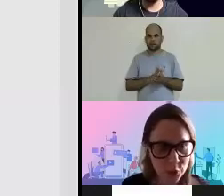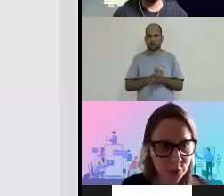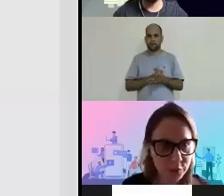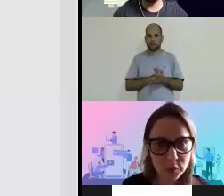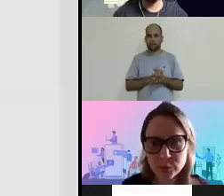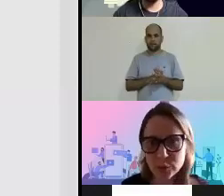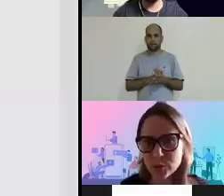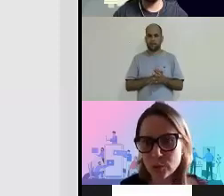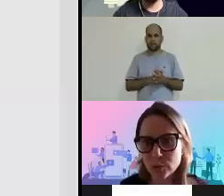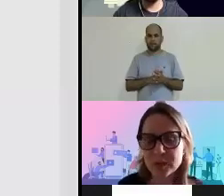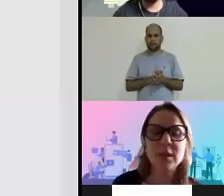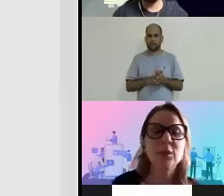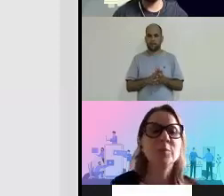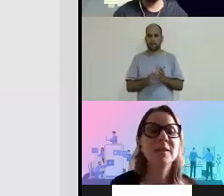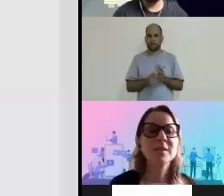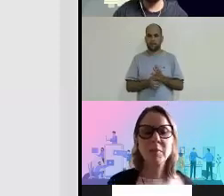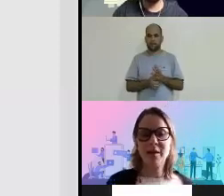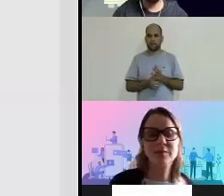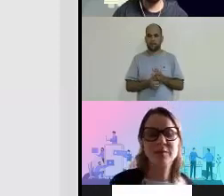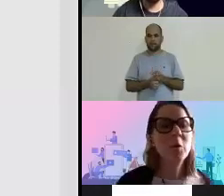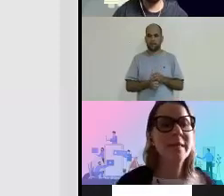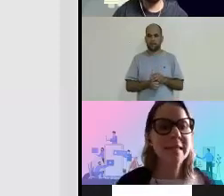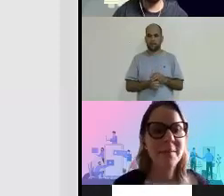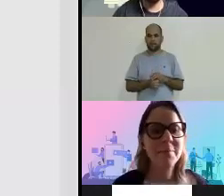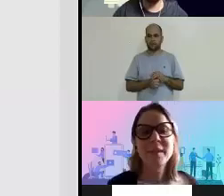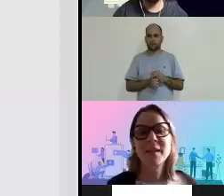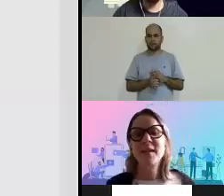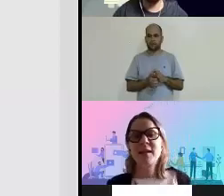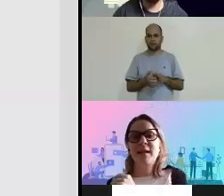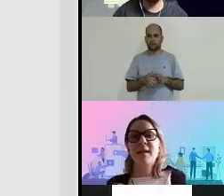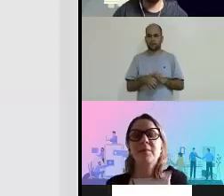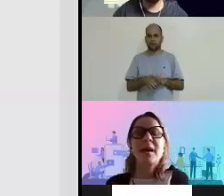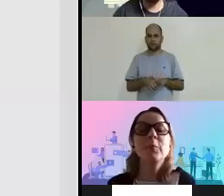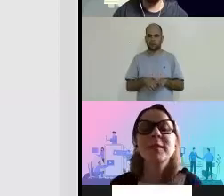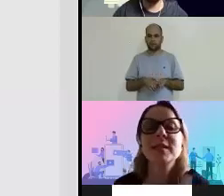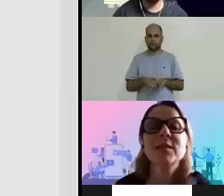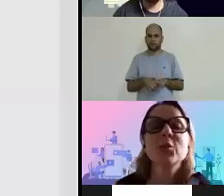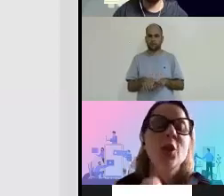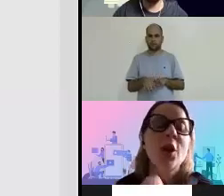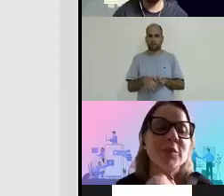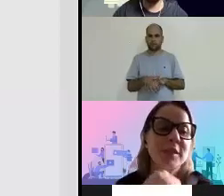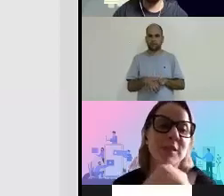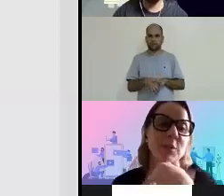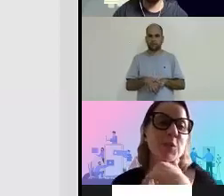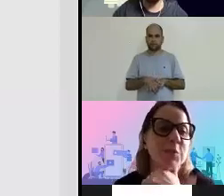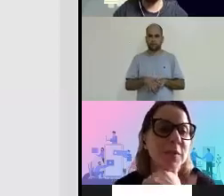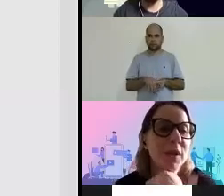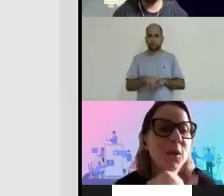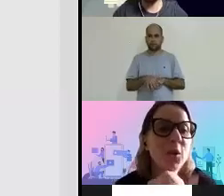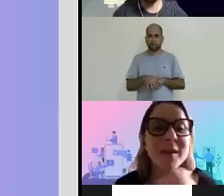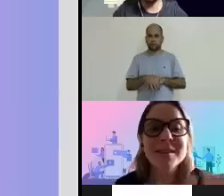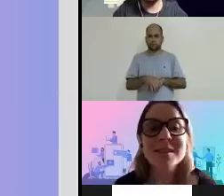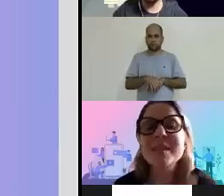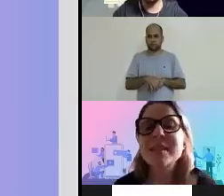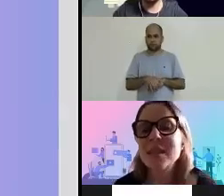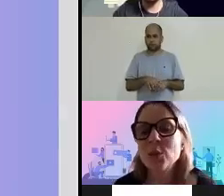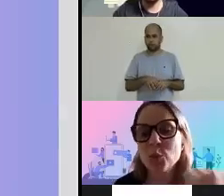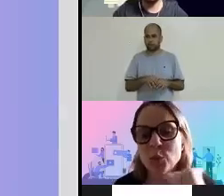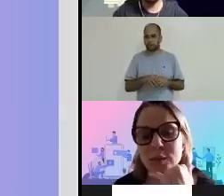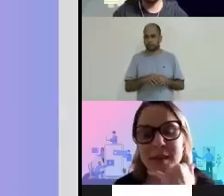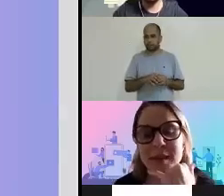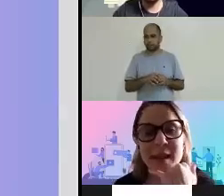Por algum motivo não estou conseguindo. Mas vamos lá, vamos começar. Né? A importância dos soft skills. O que